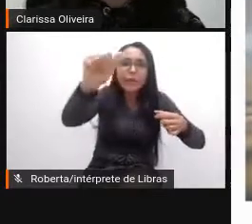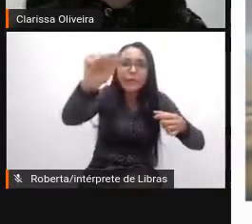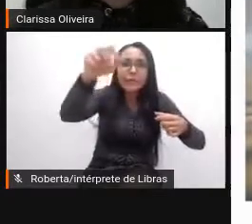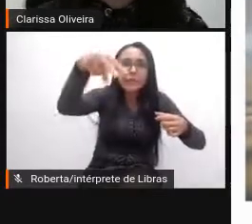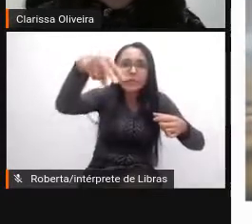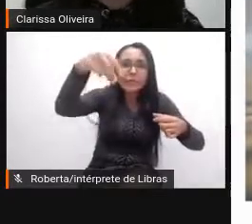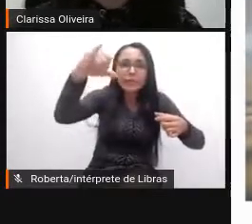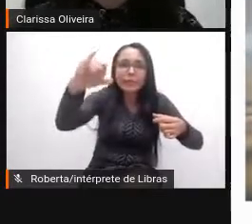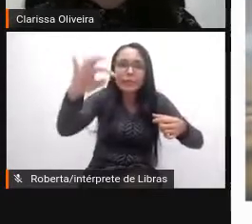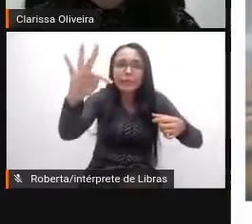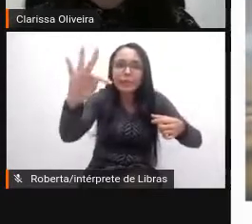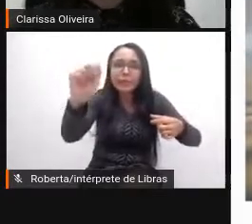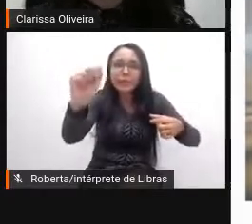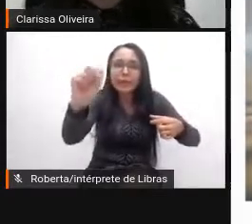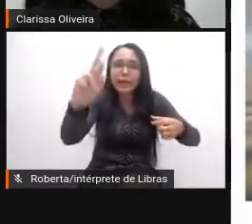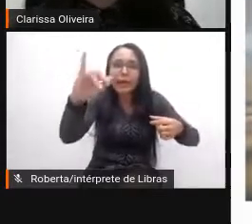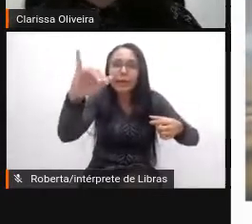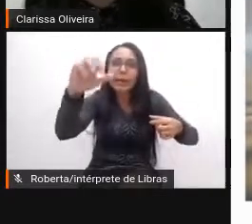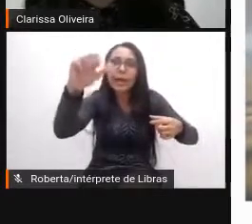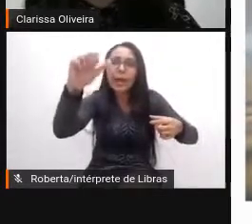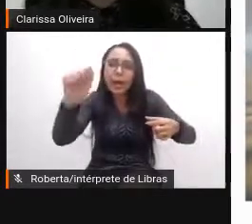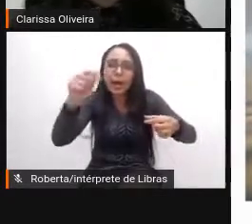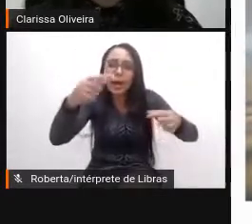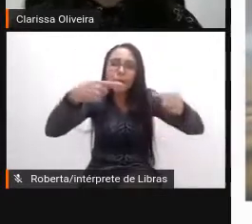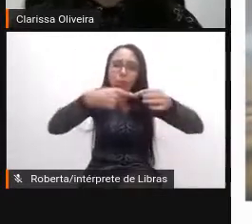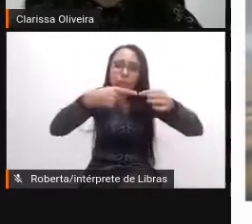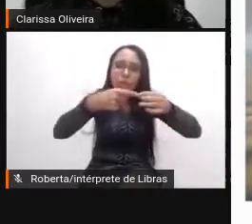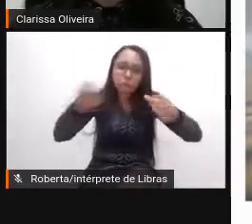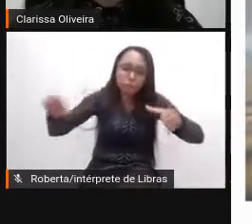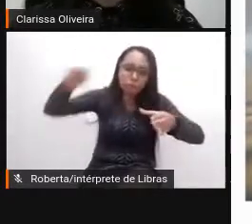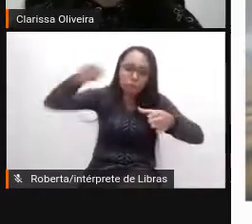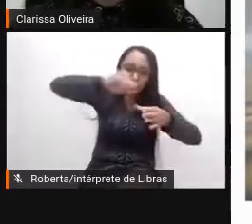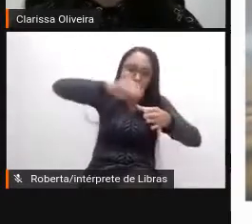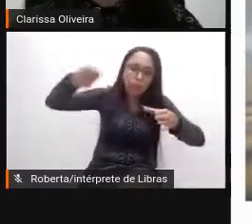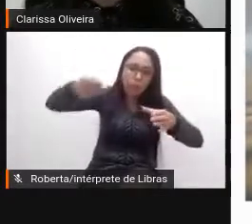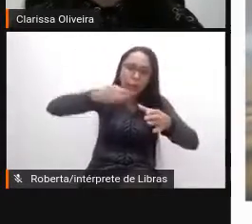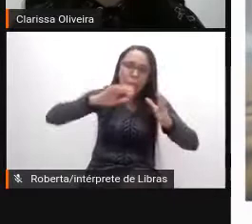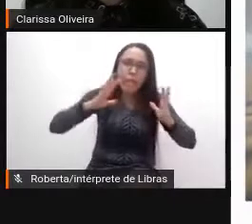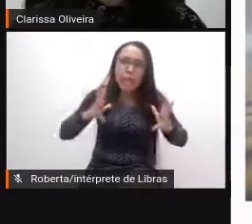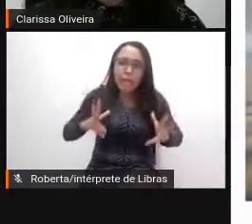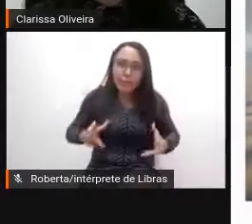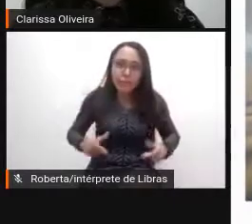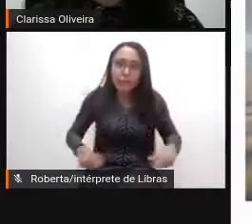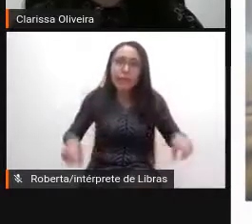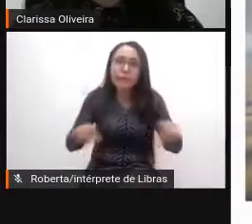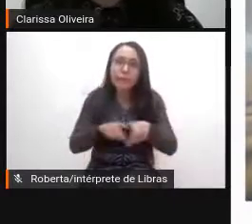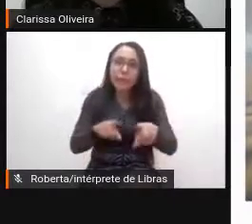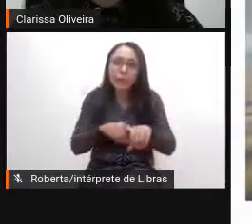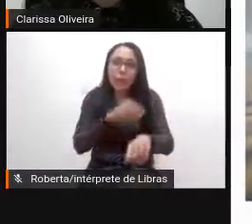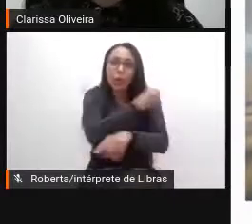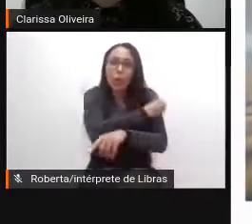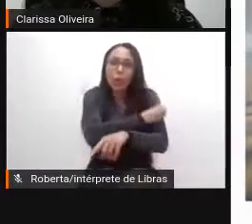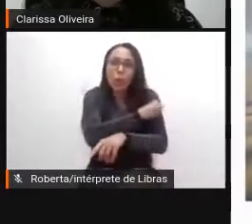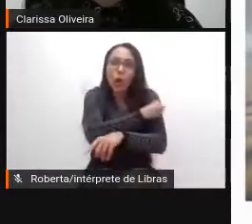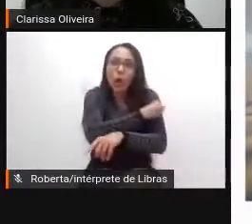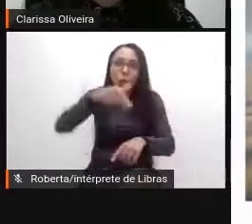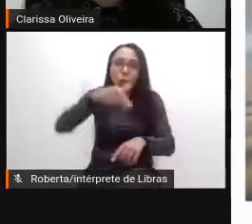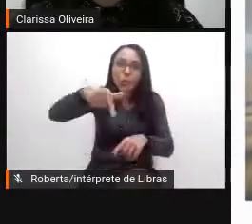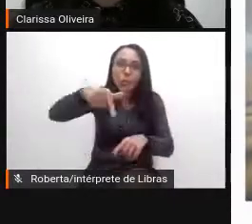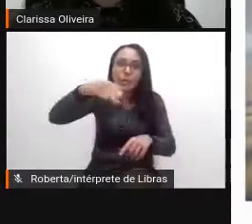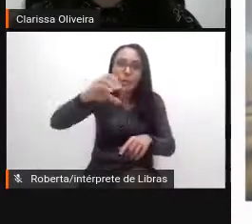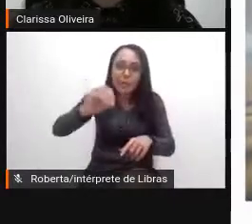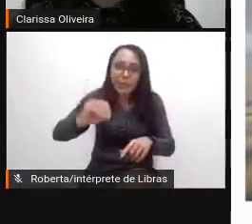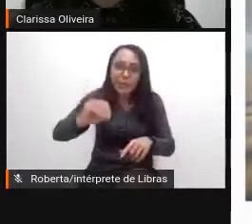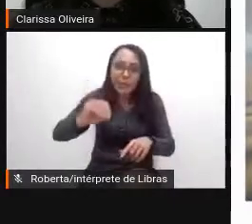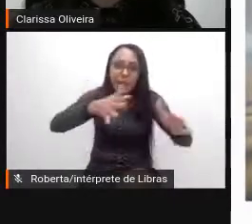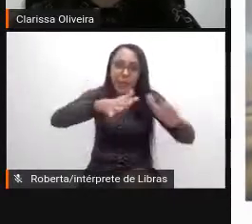podem utilizar para limpar essas regiões. Ou podem limpar também com álcool a 70 ou outro tipo de desinfetante que